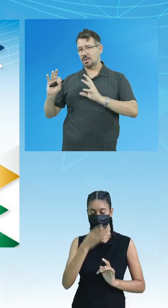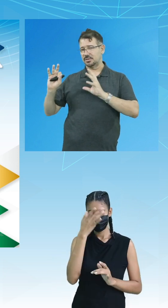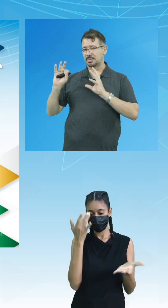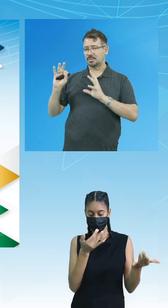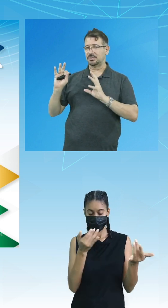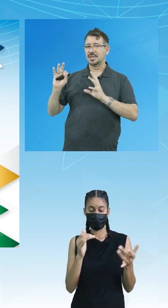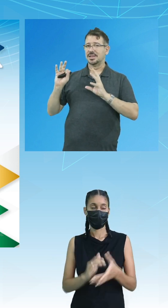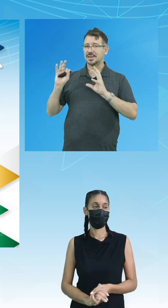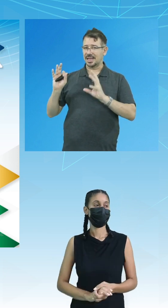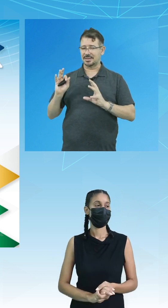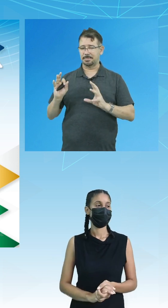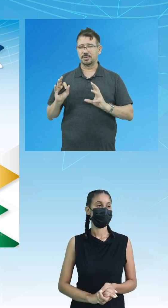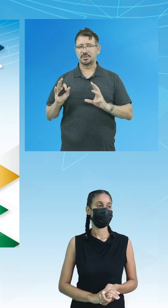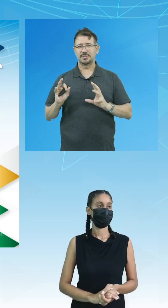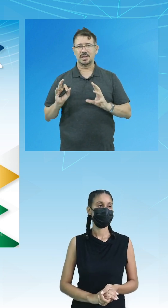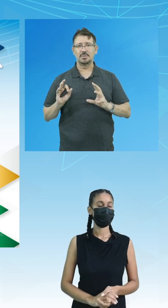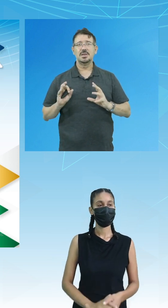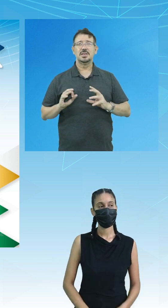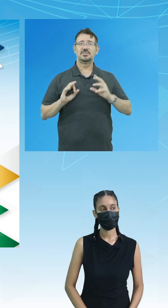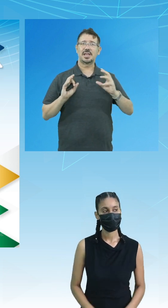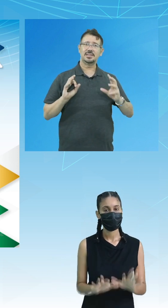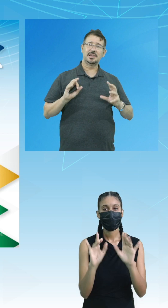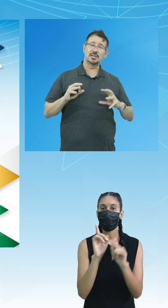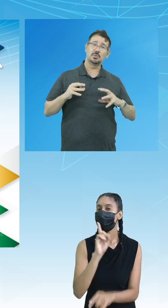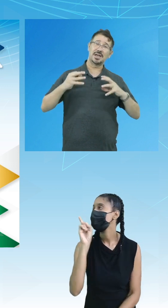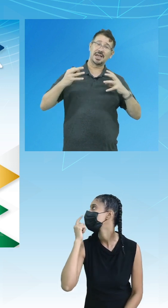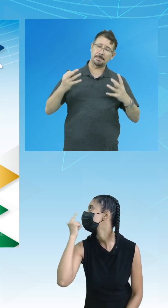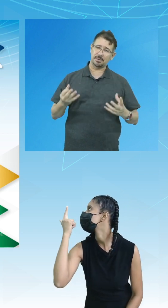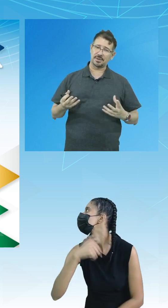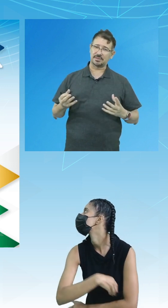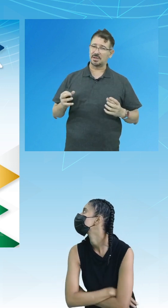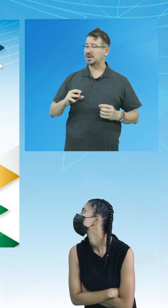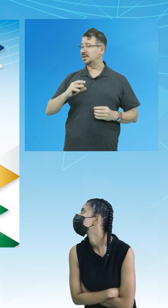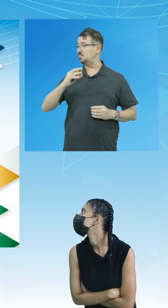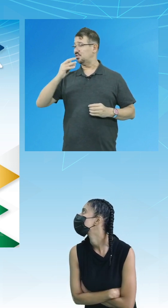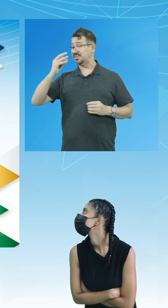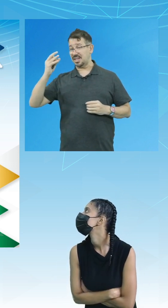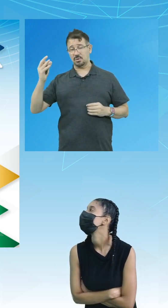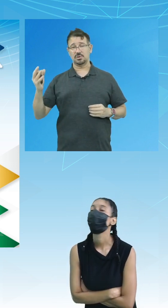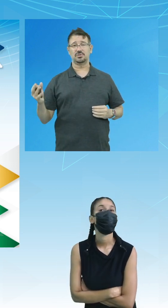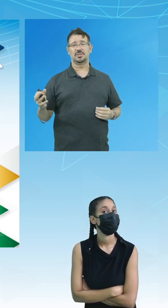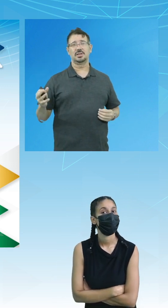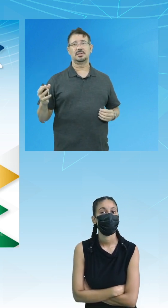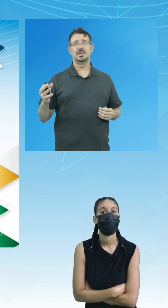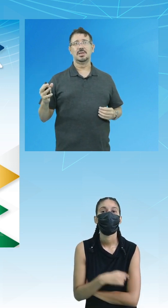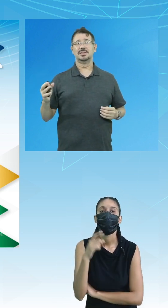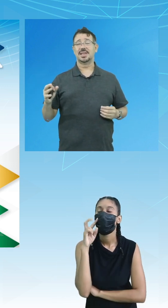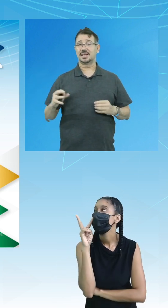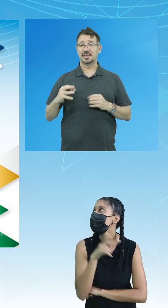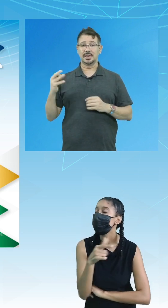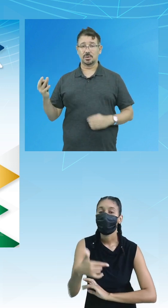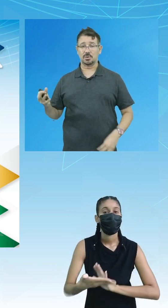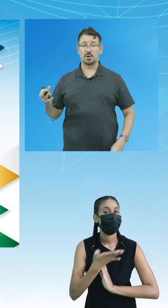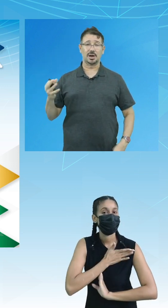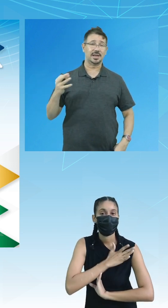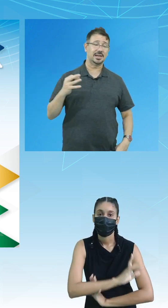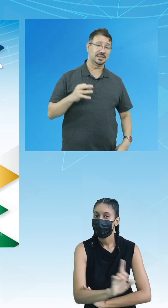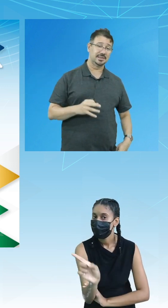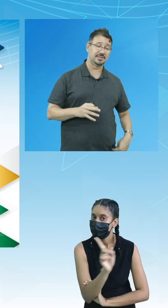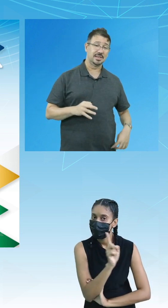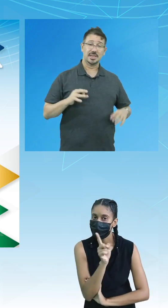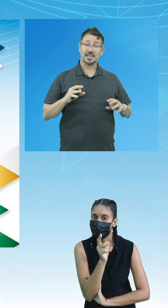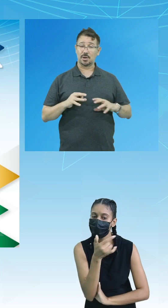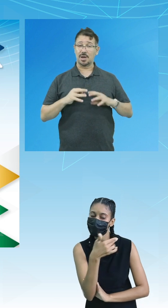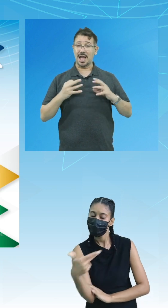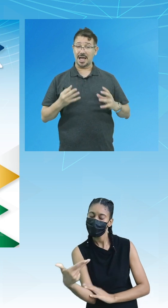está com as mãos nessa posição, está indicando uma reprovação, ela não está gostando daquilo que o colega